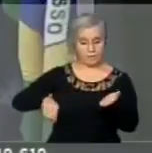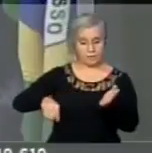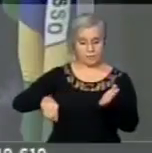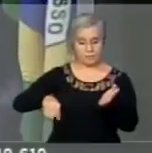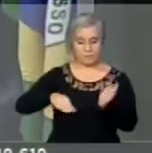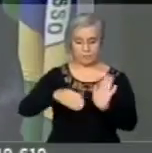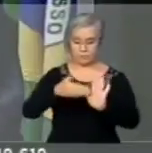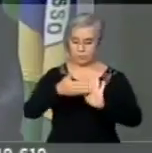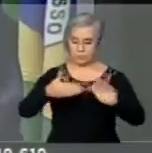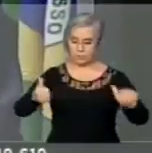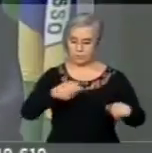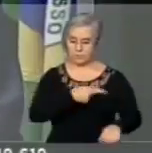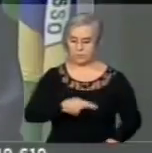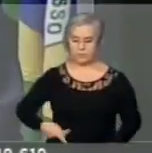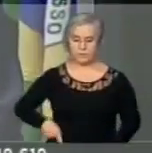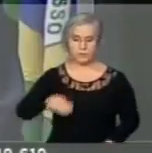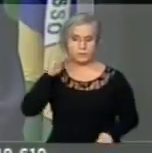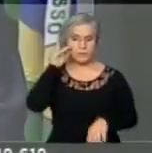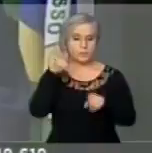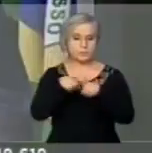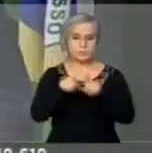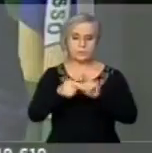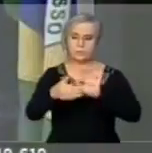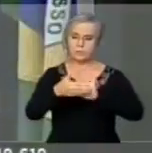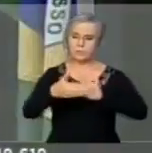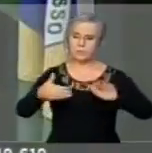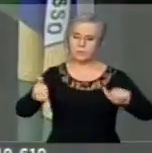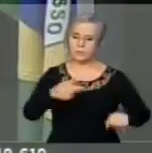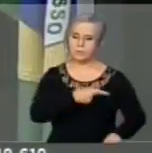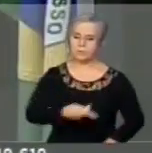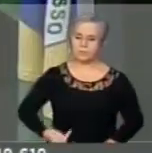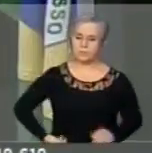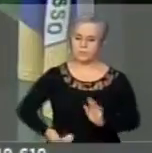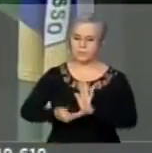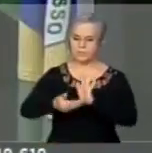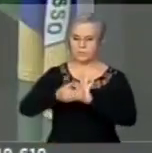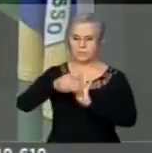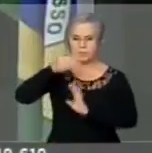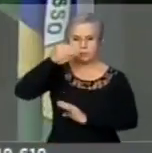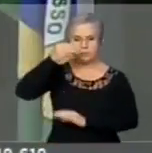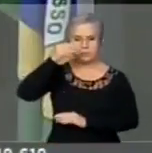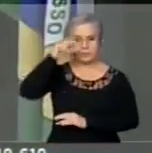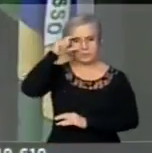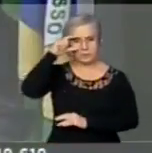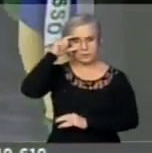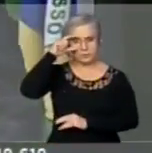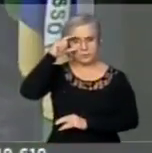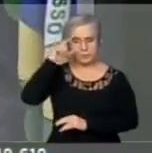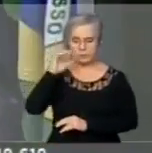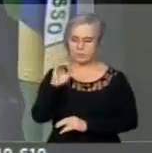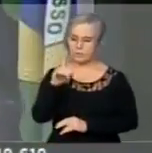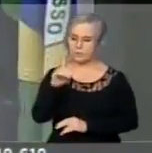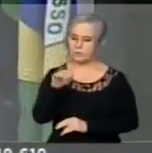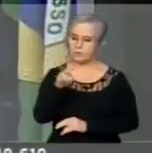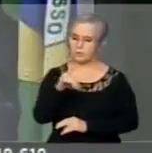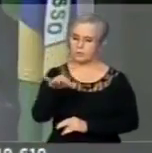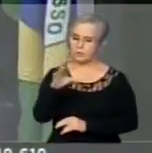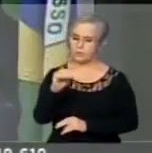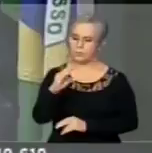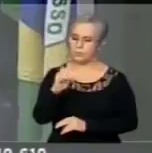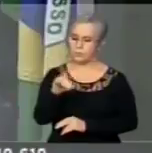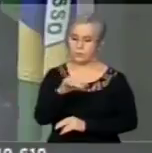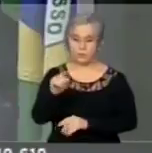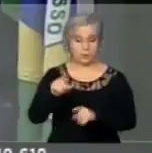Dilma, mas também o afastamento do presidente da Câmara, Eduardo Cunha. Mas também reconhecemos